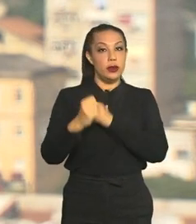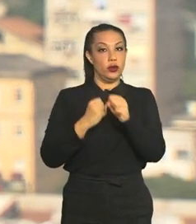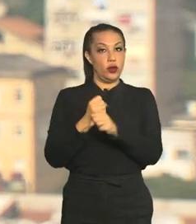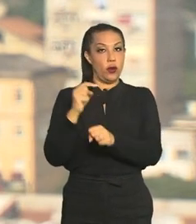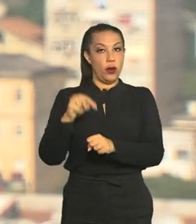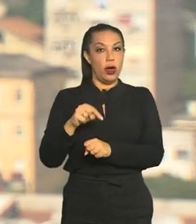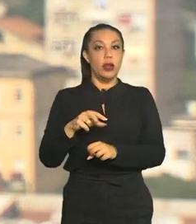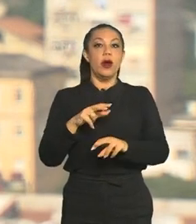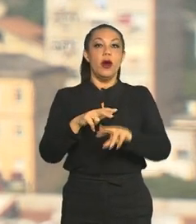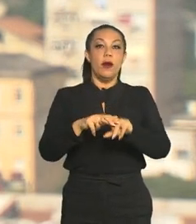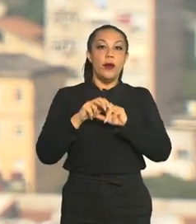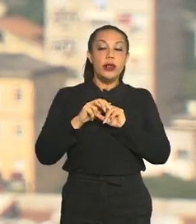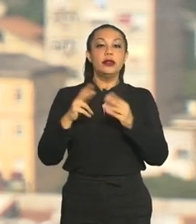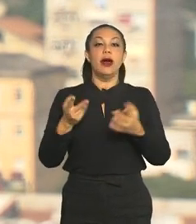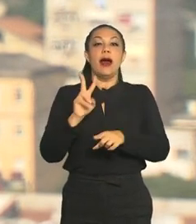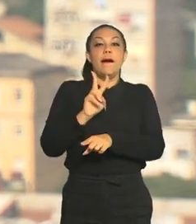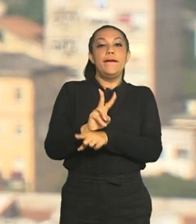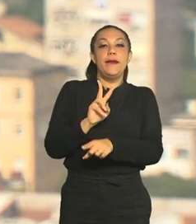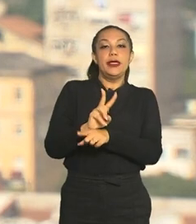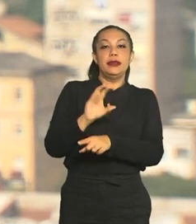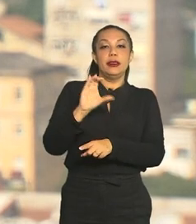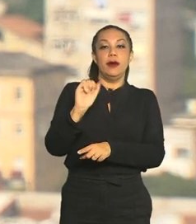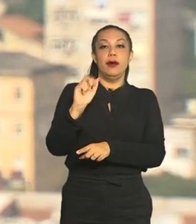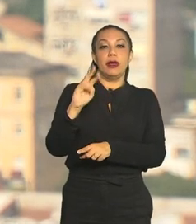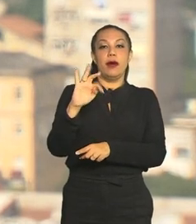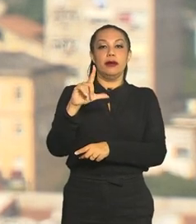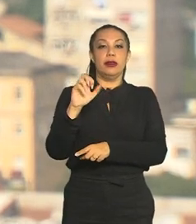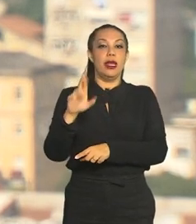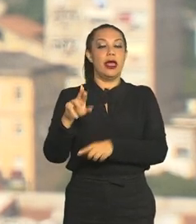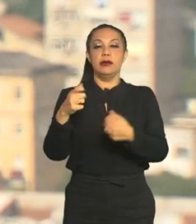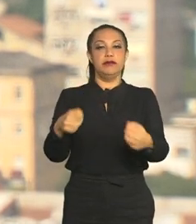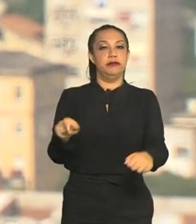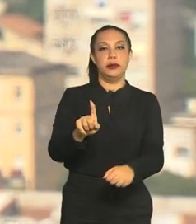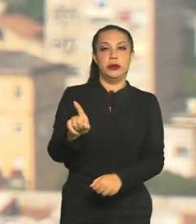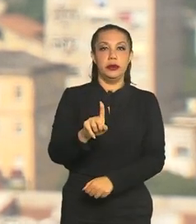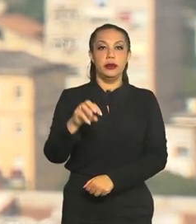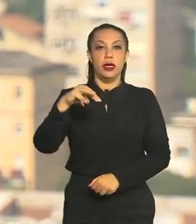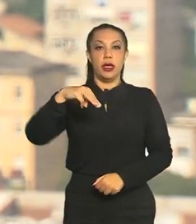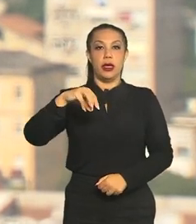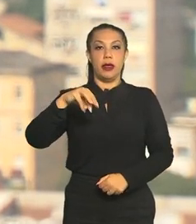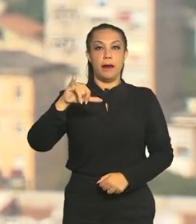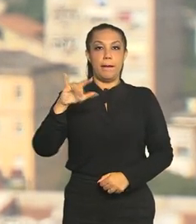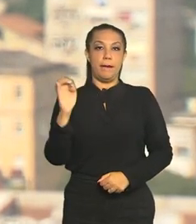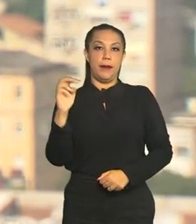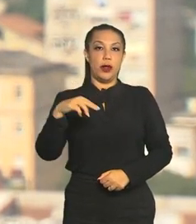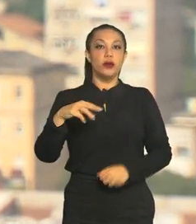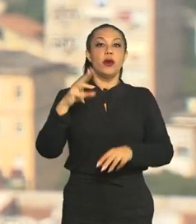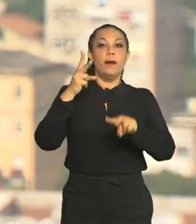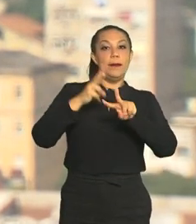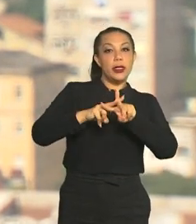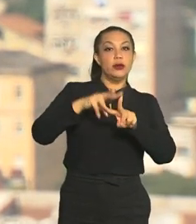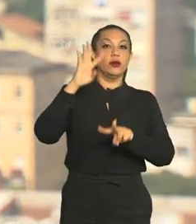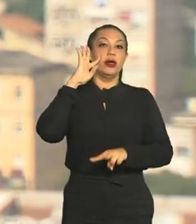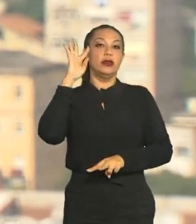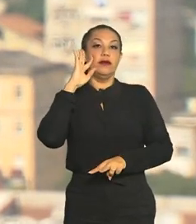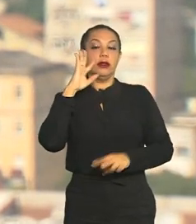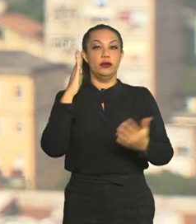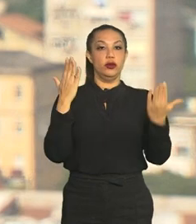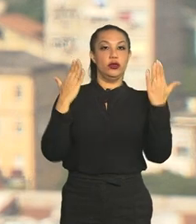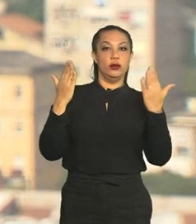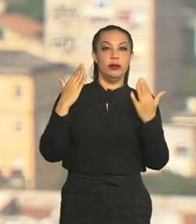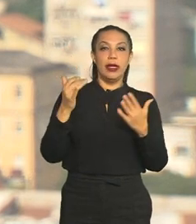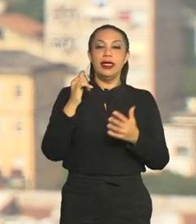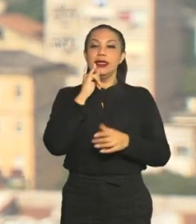começo deste ano razão pela qual a prisão cautelar é desnecessária Milton Ribeiro foi preso na quarta-feira por